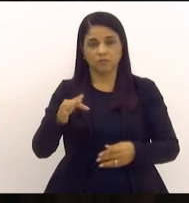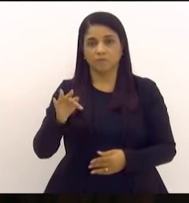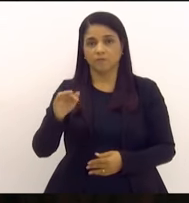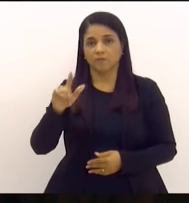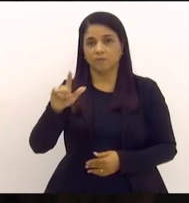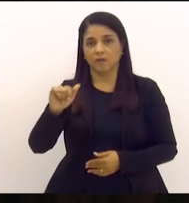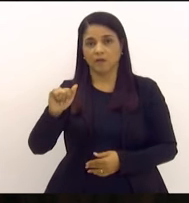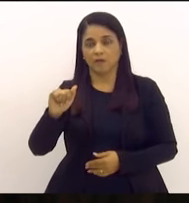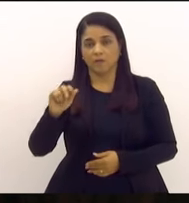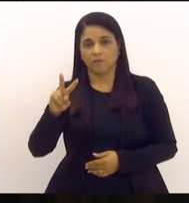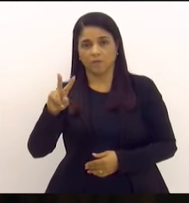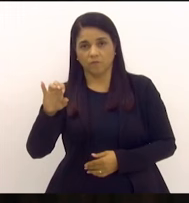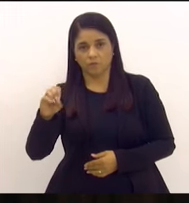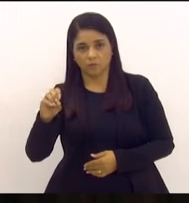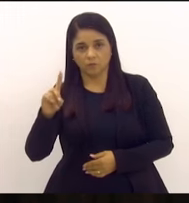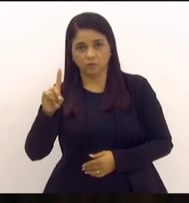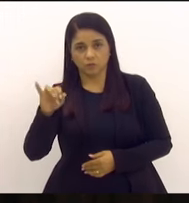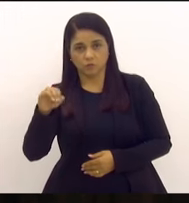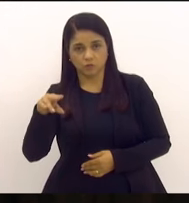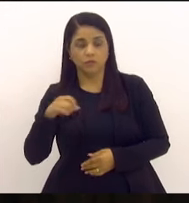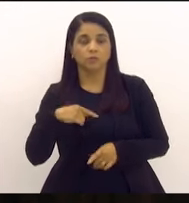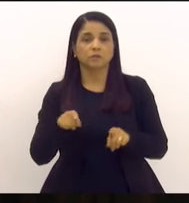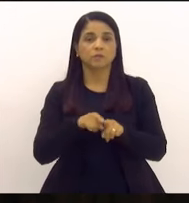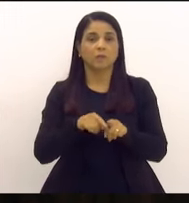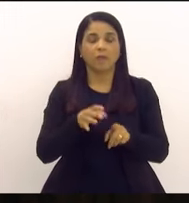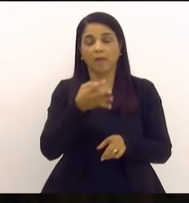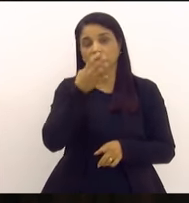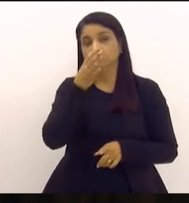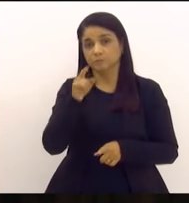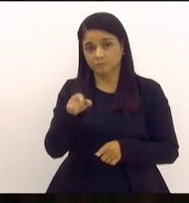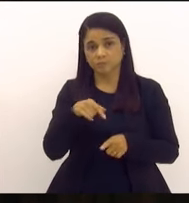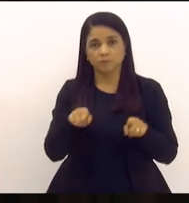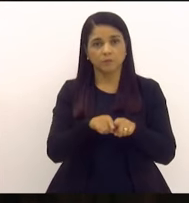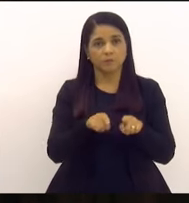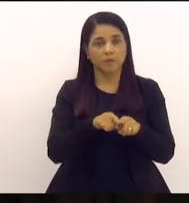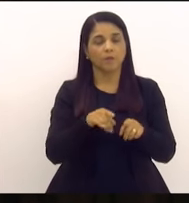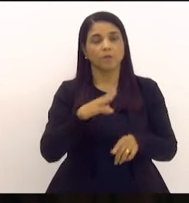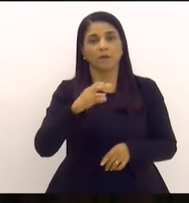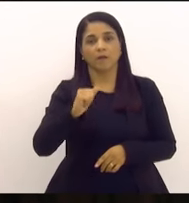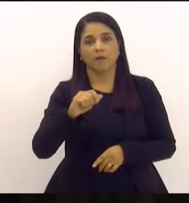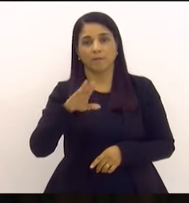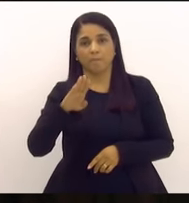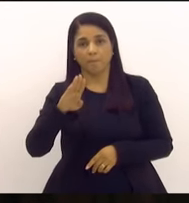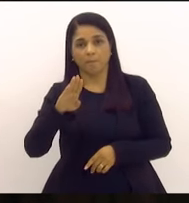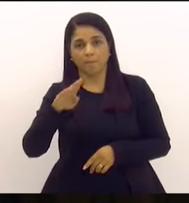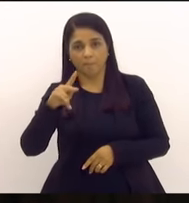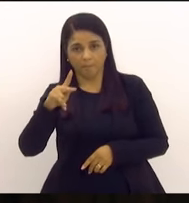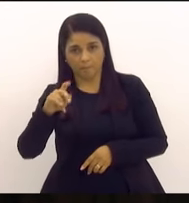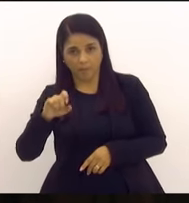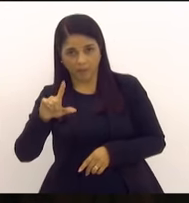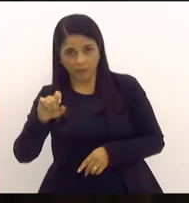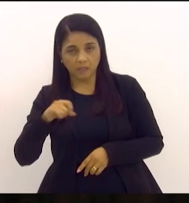Dino, a quem admiro muito, ao próprio Capelli, secretário executivo da pasta, por toda a atenção com o Rio de Janeiro, por